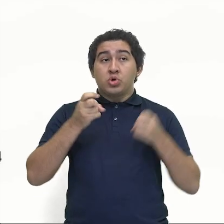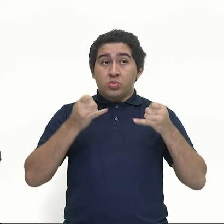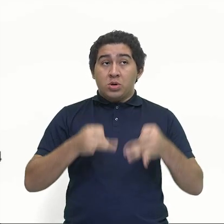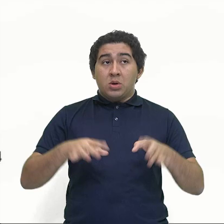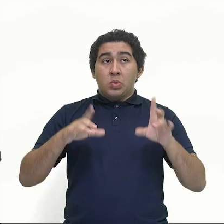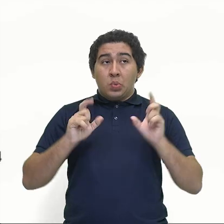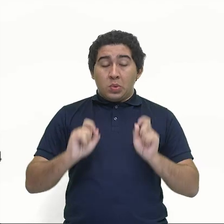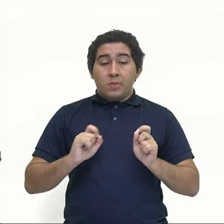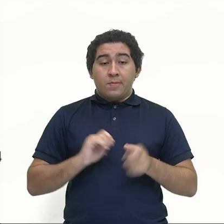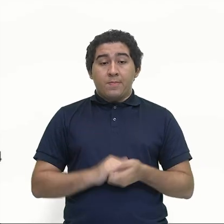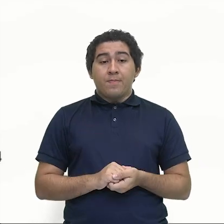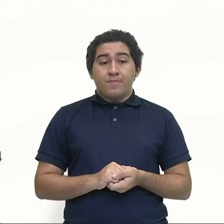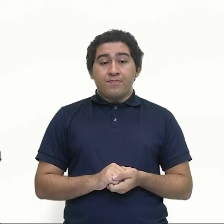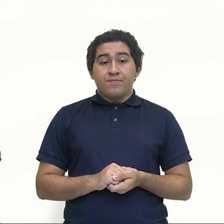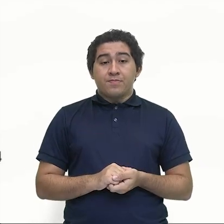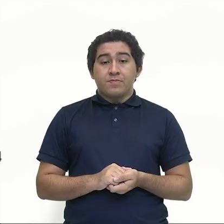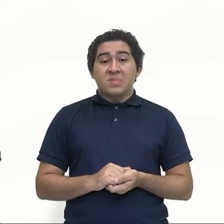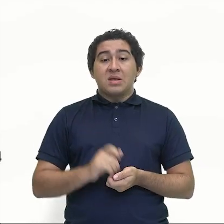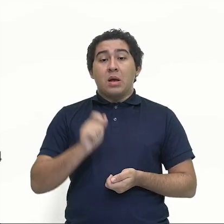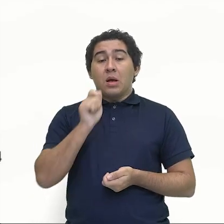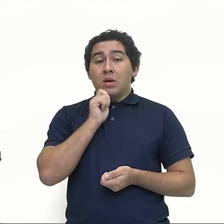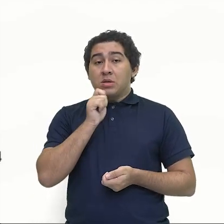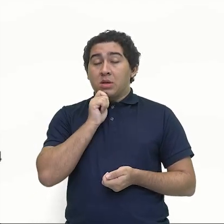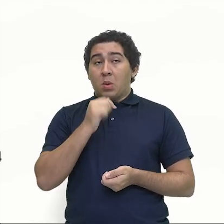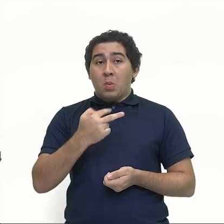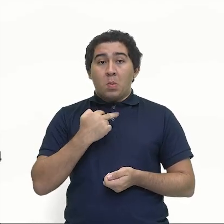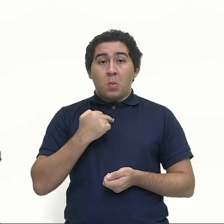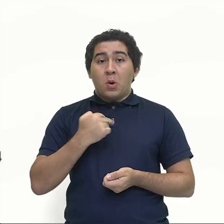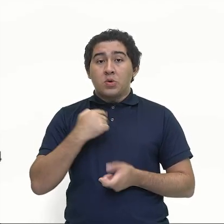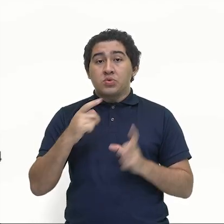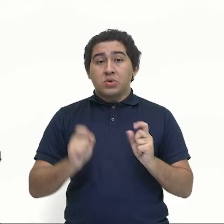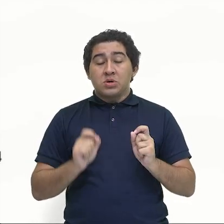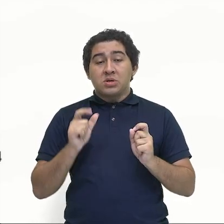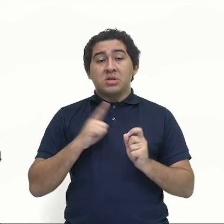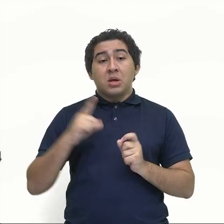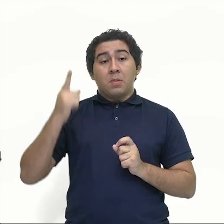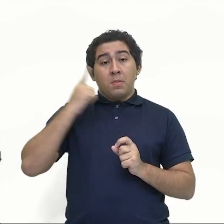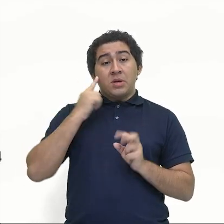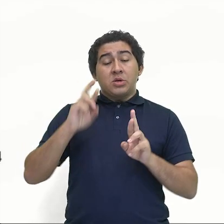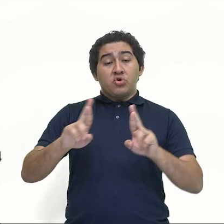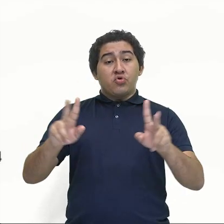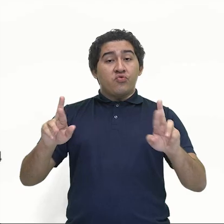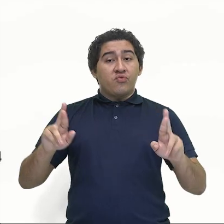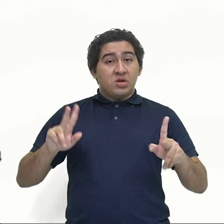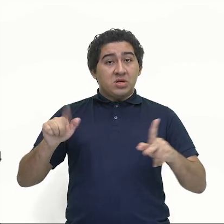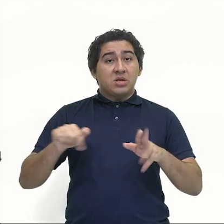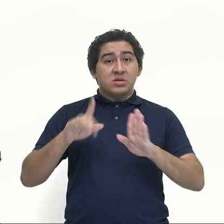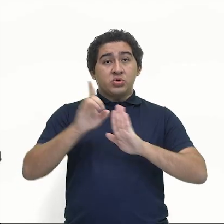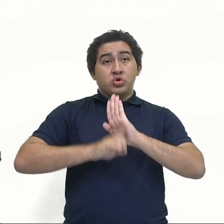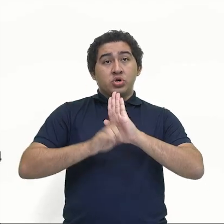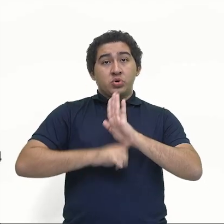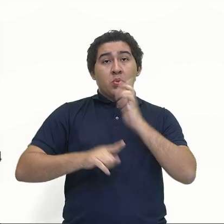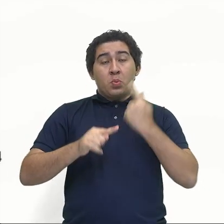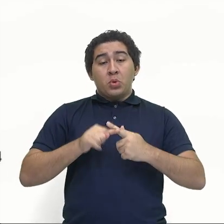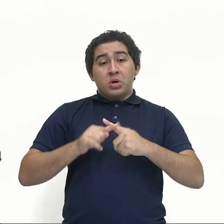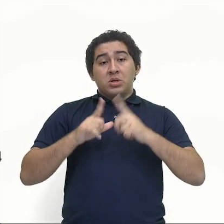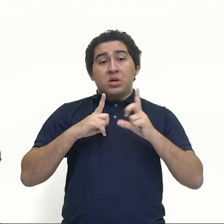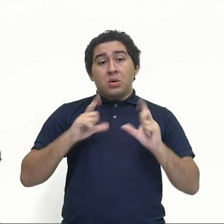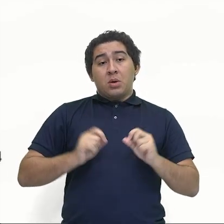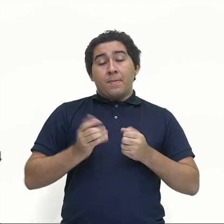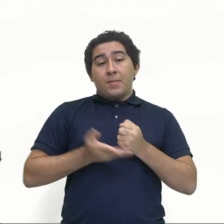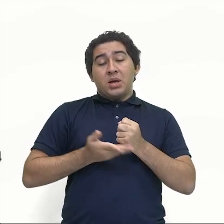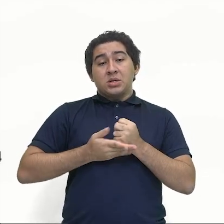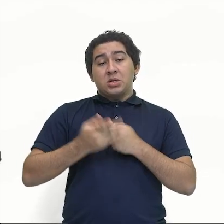que, além do mais, né, não pode ser feita distinção desses direitos por base